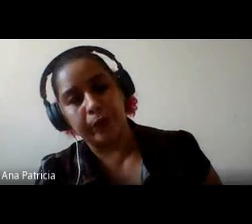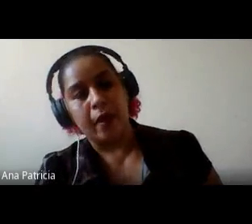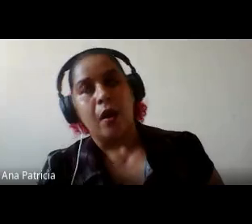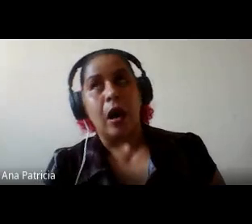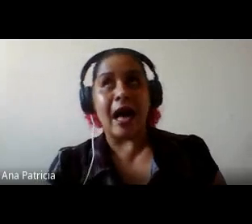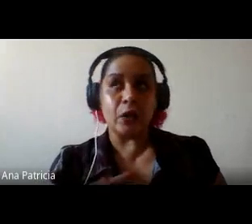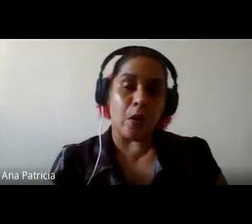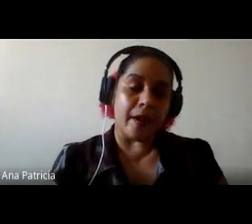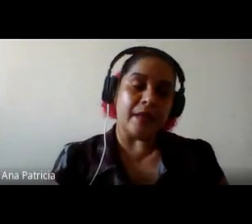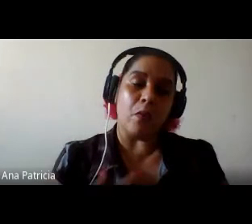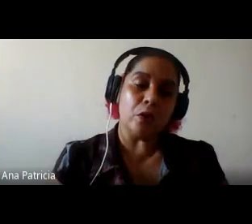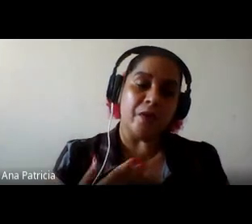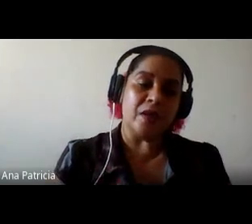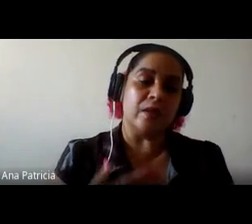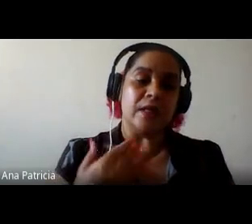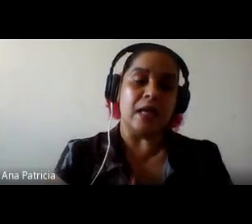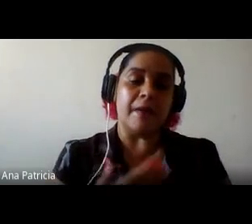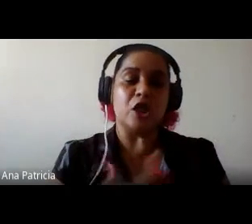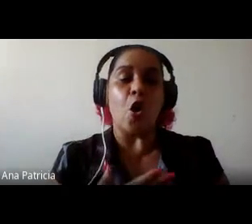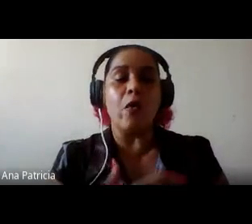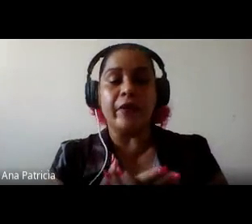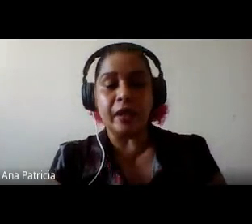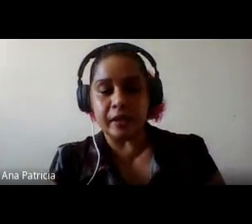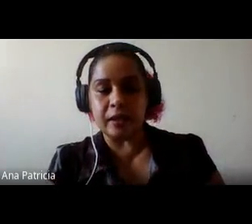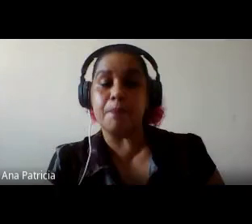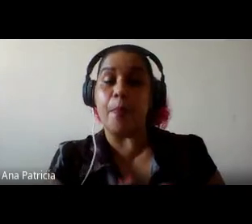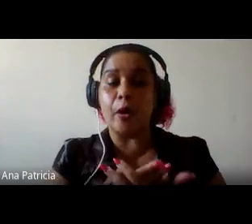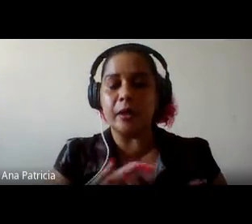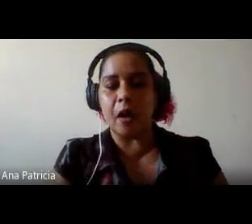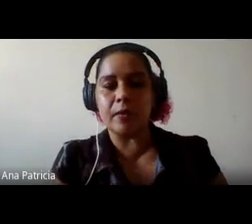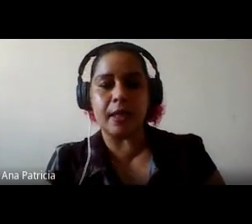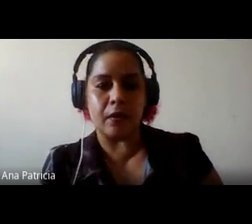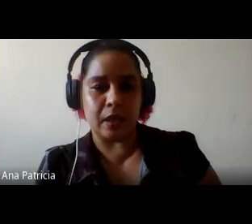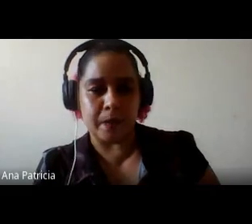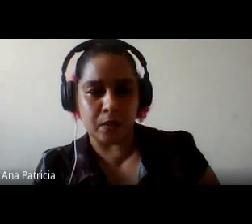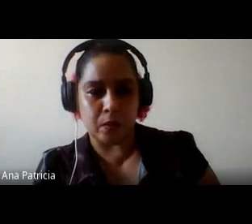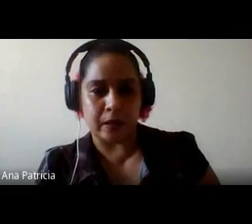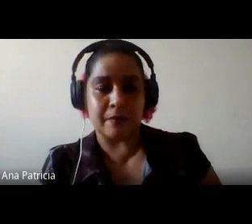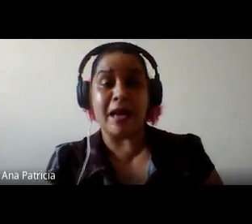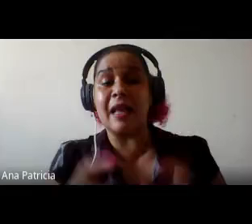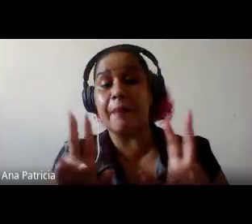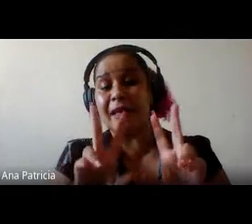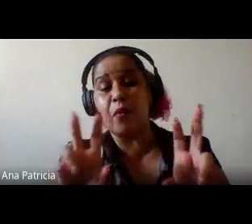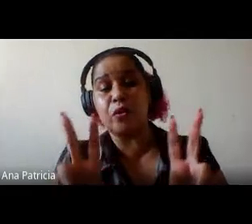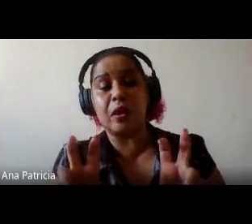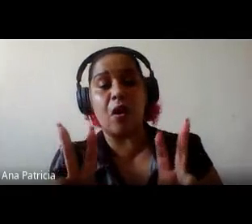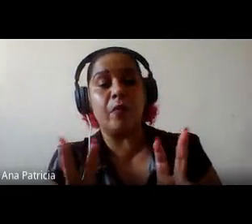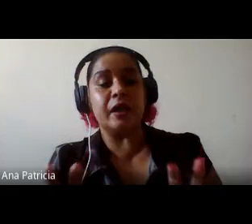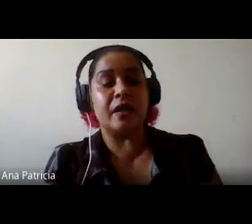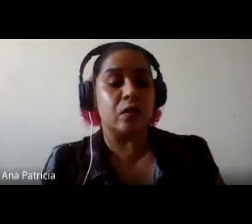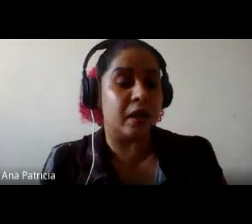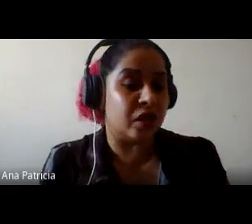surdo. Atualmente, alguns professores de Libras ouvintes podem dar o sinal das pessoas, mas depende muito